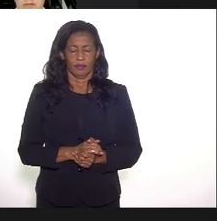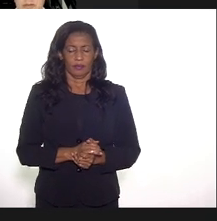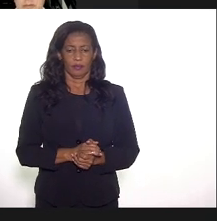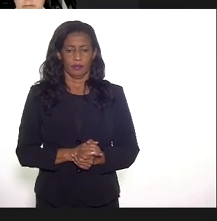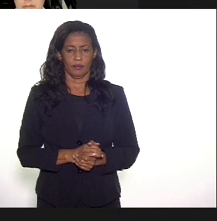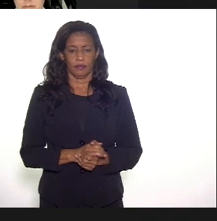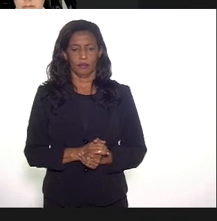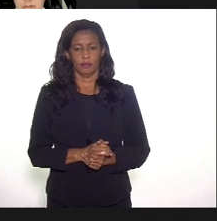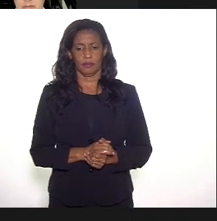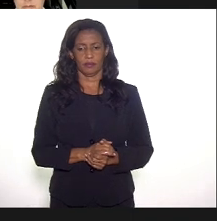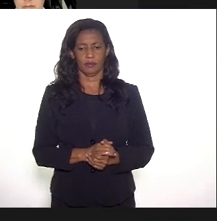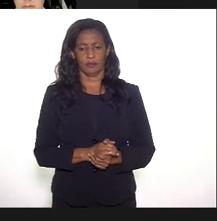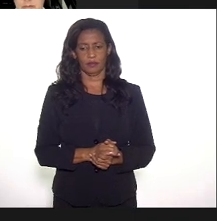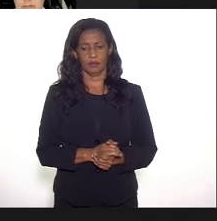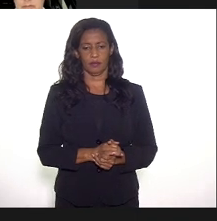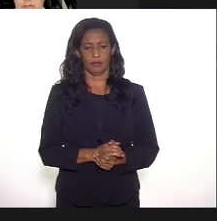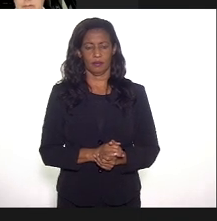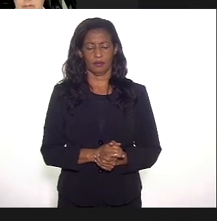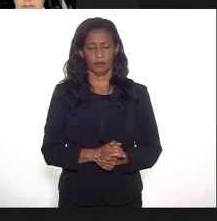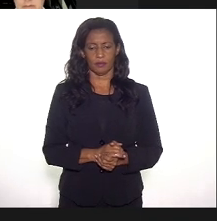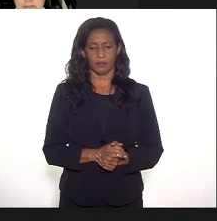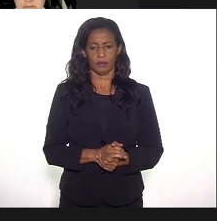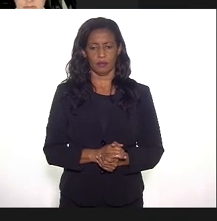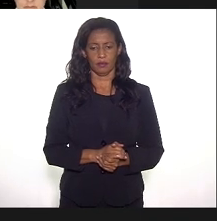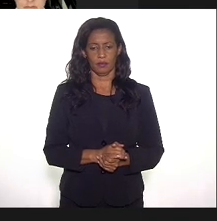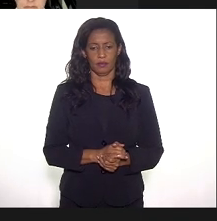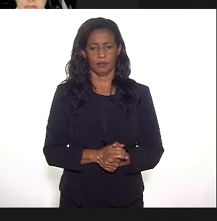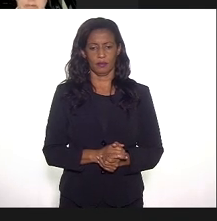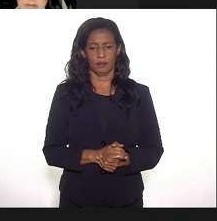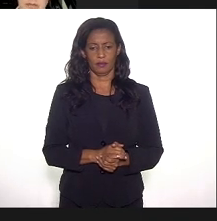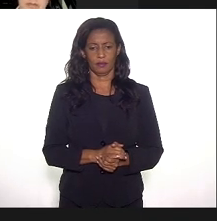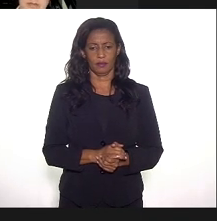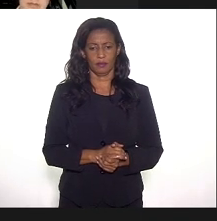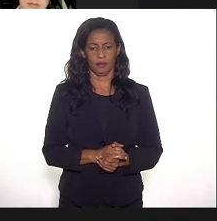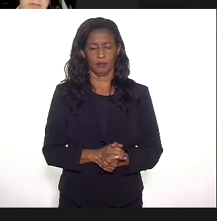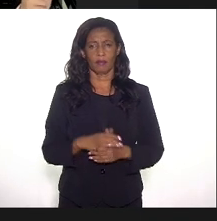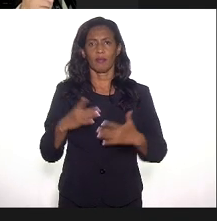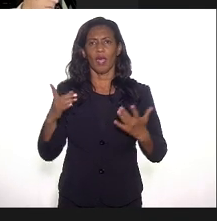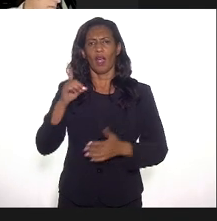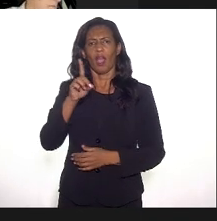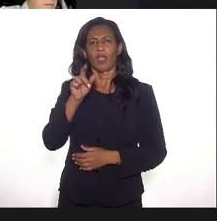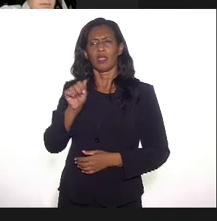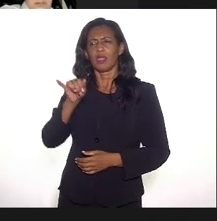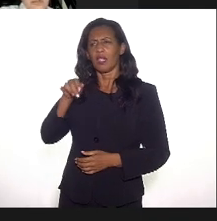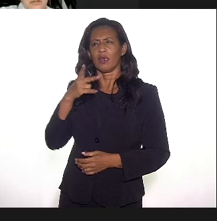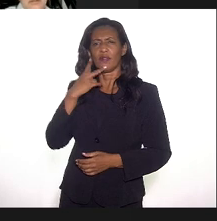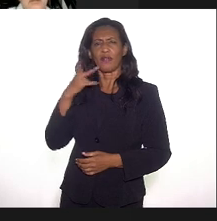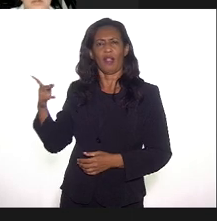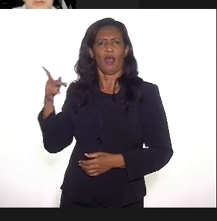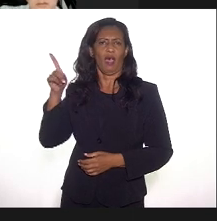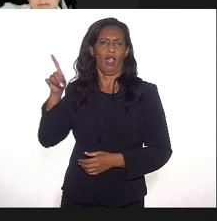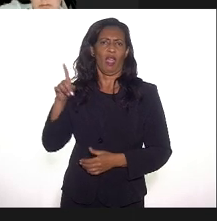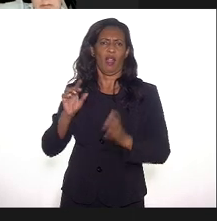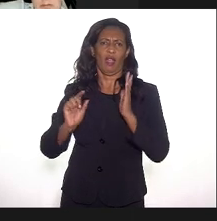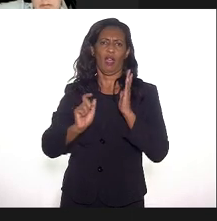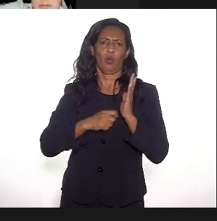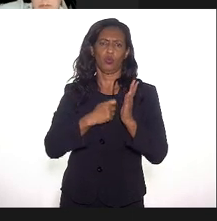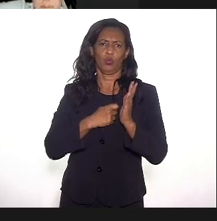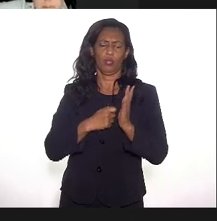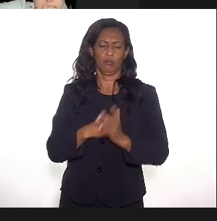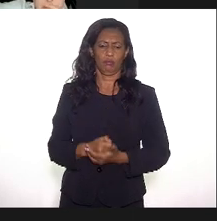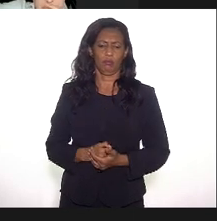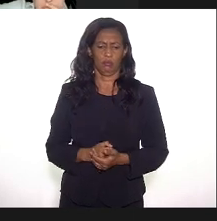Presidente, só me permite uma parte. Oi, tia, deixa a Dani falar, porque ela é a autora, e aí a gente volta a palavra para a Vossa